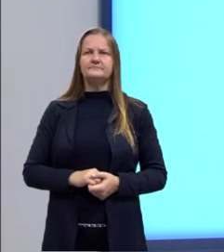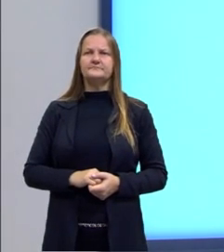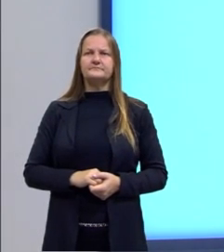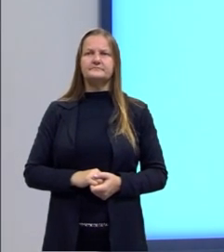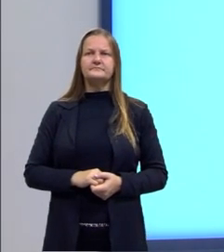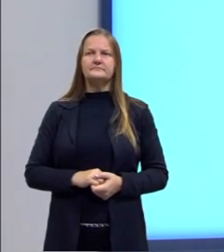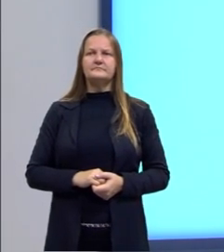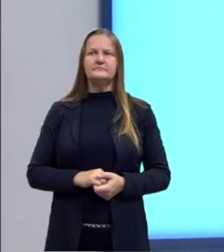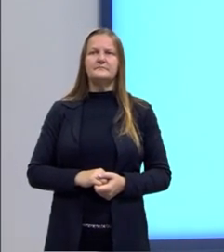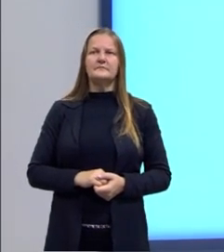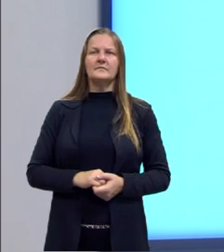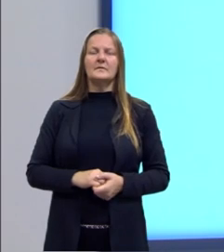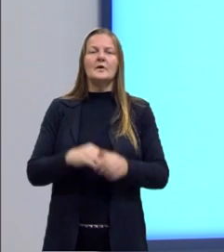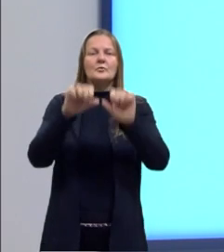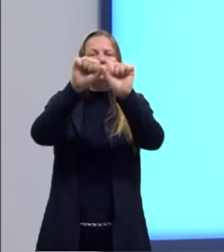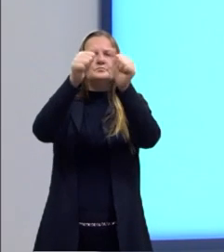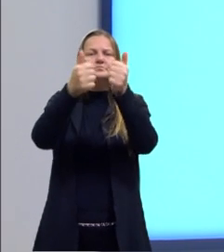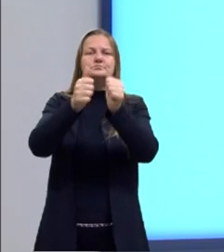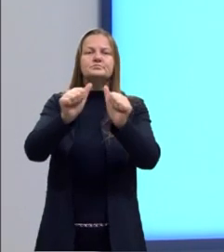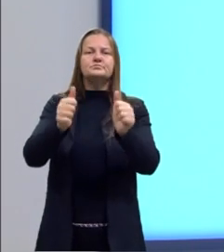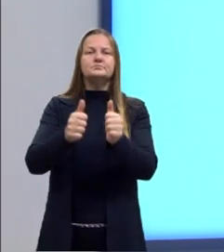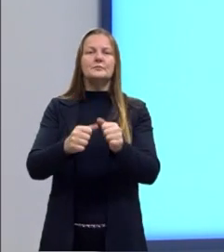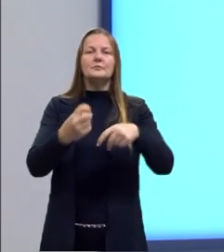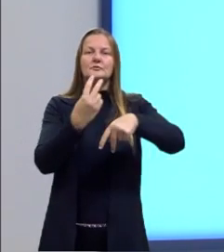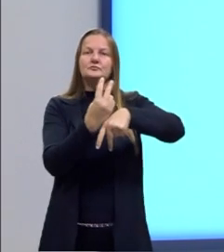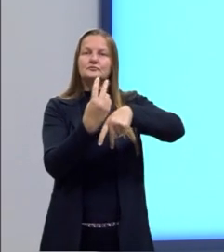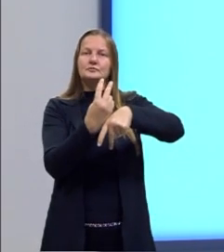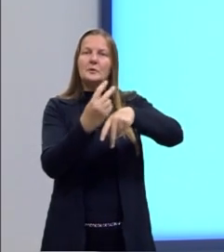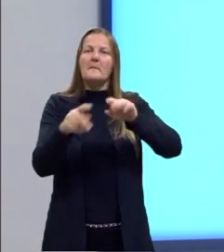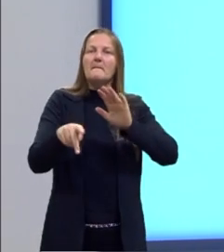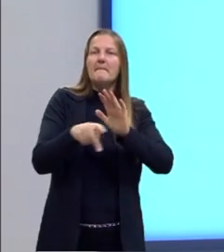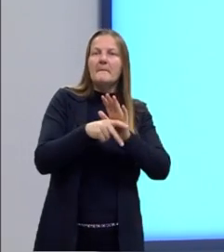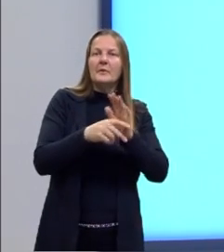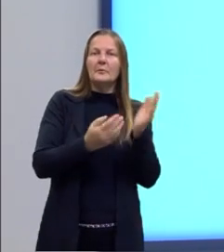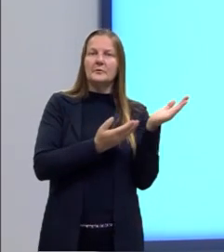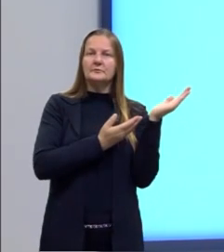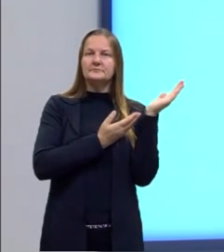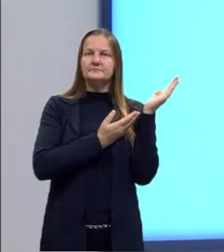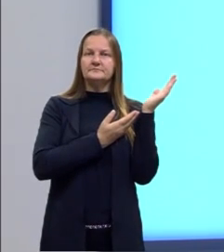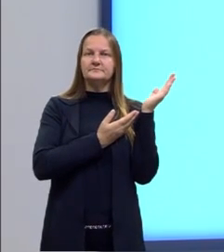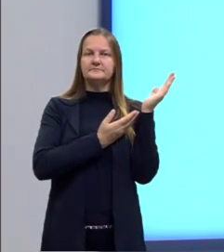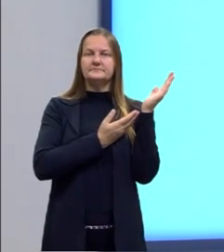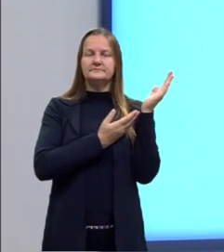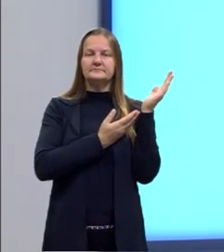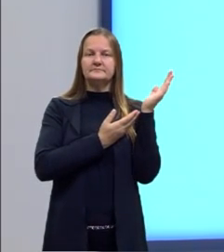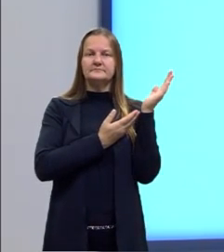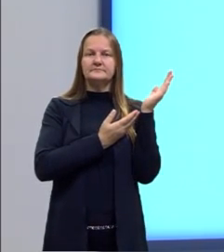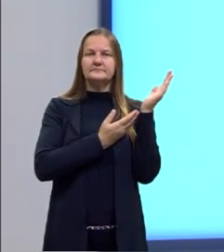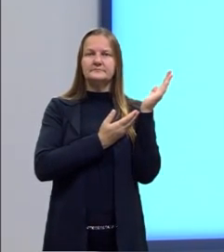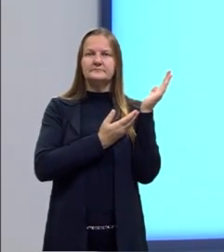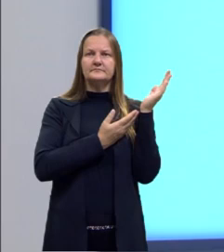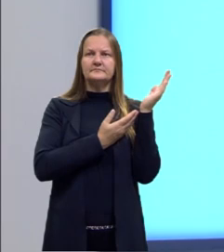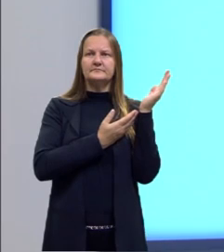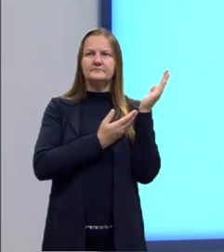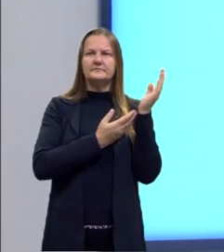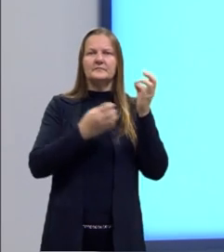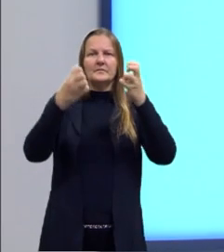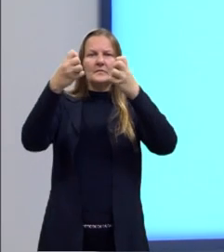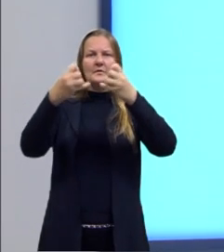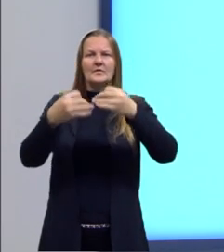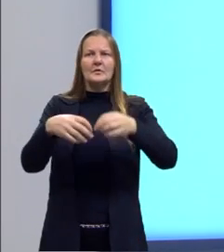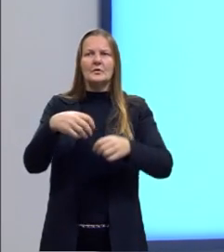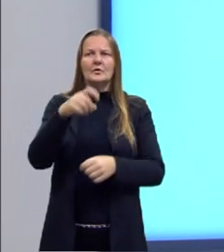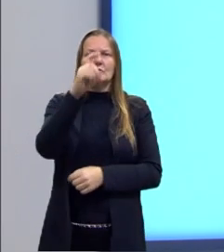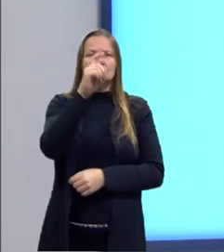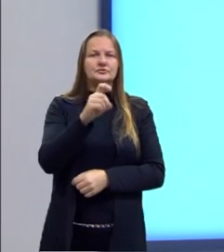e aqui não uma imagem Então desse cromossomo em questão que nós estamos falando nós estamos falando